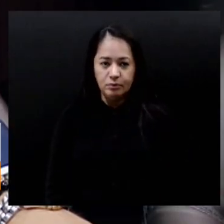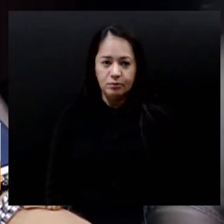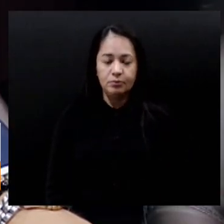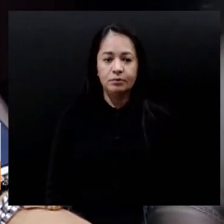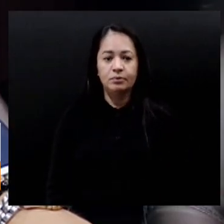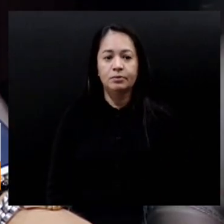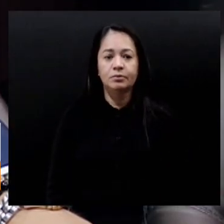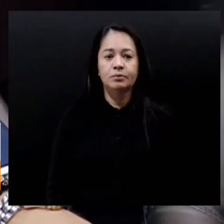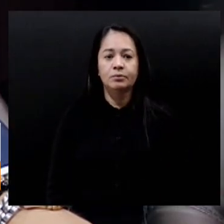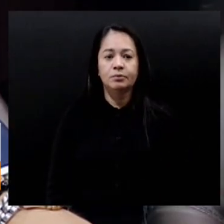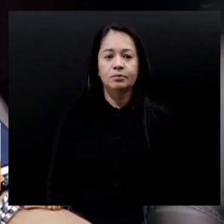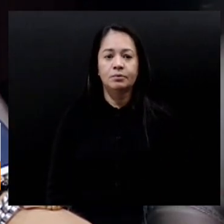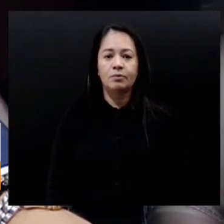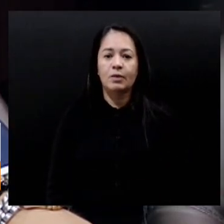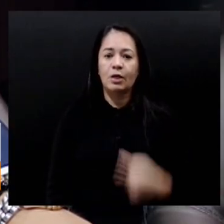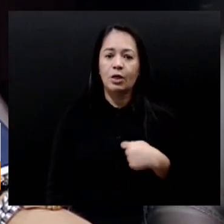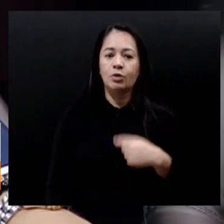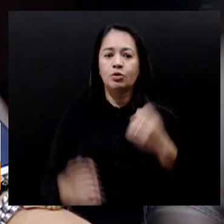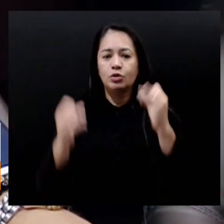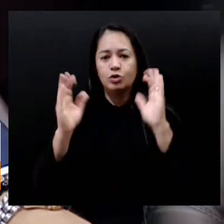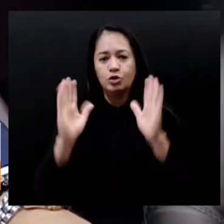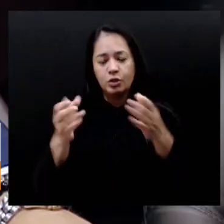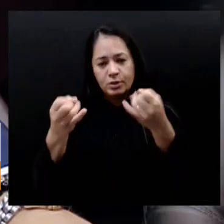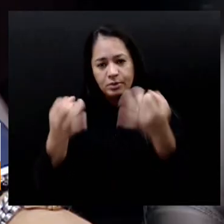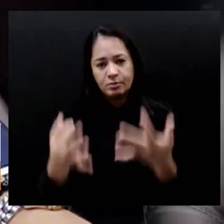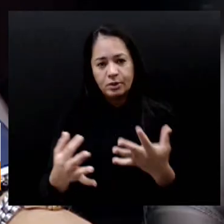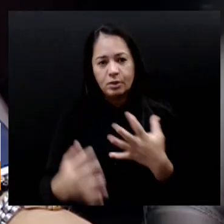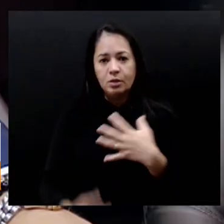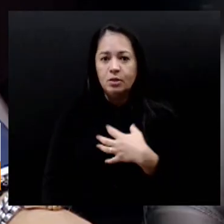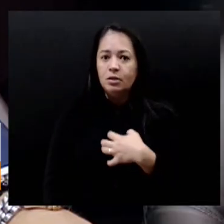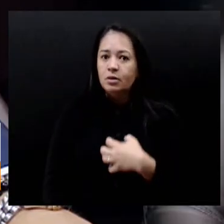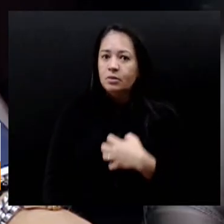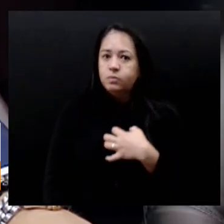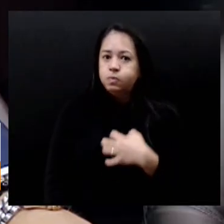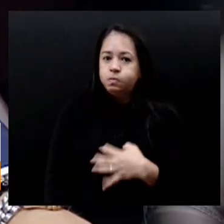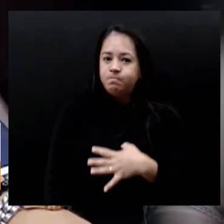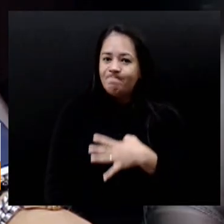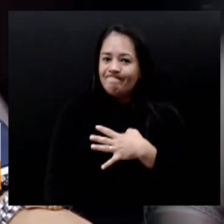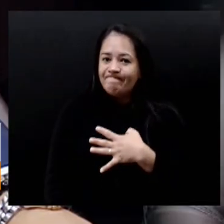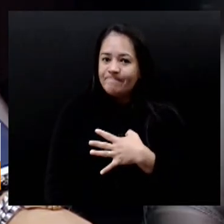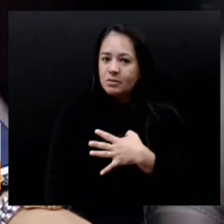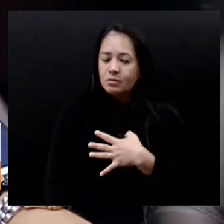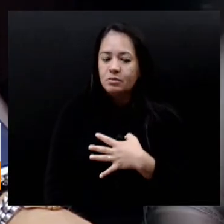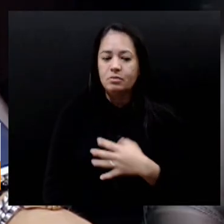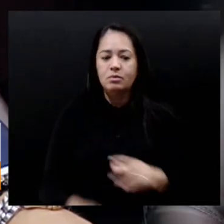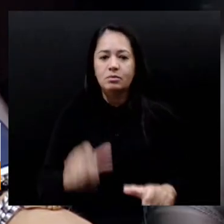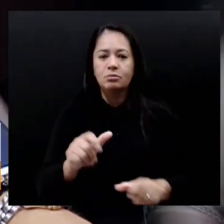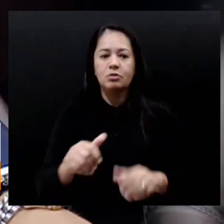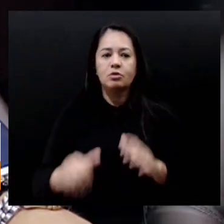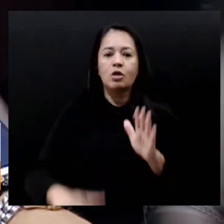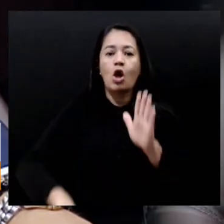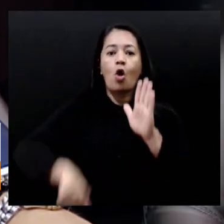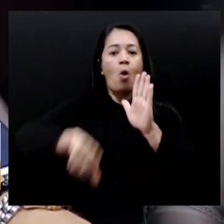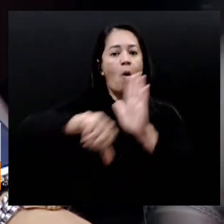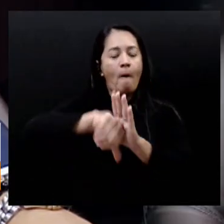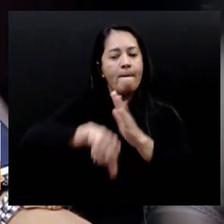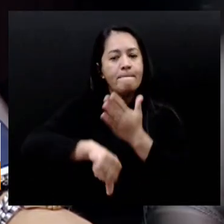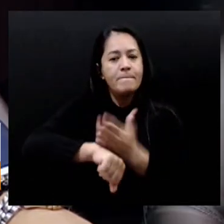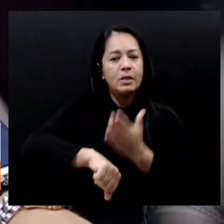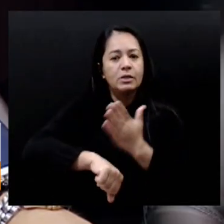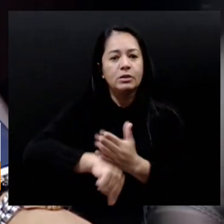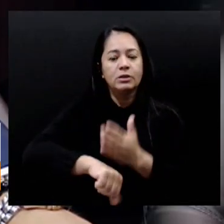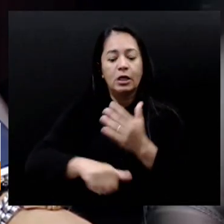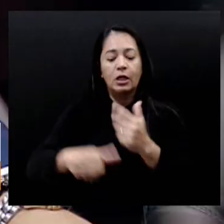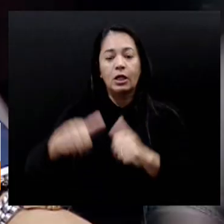Como eu disse, a raiva, né, os motivos pelos quais as pessoas cometem crimes vão ser analisados na justiça, vão